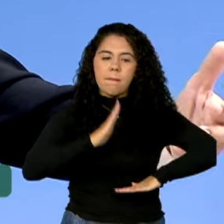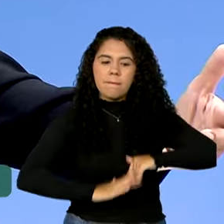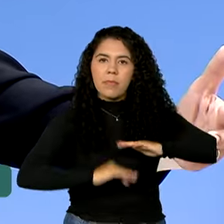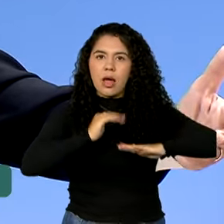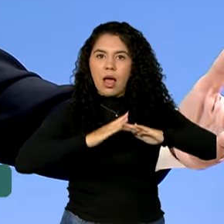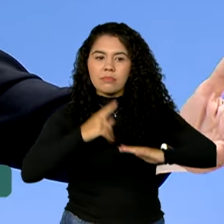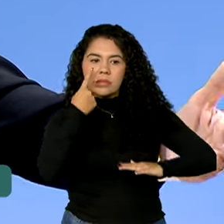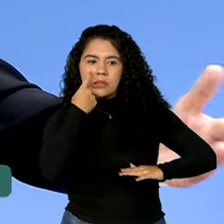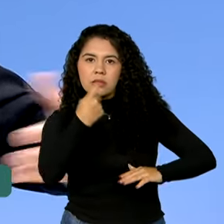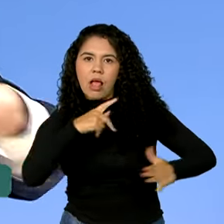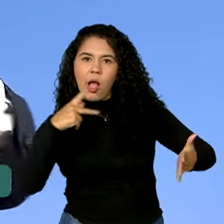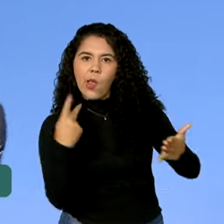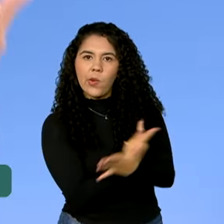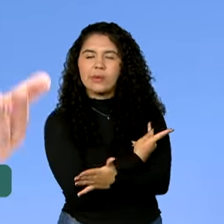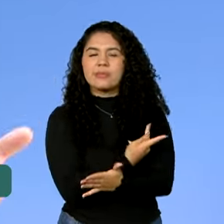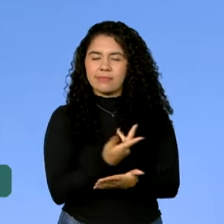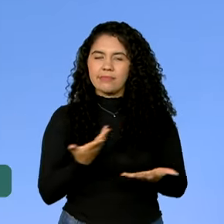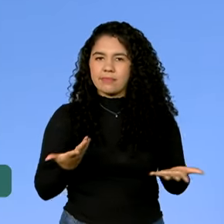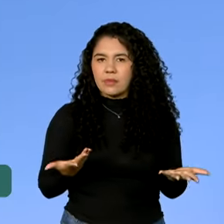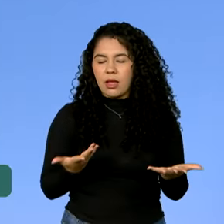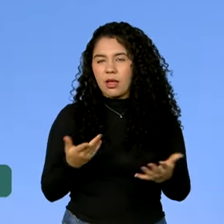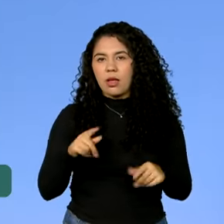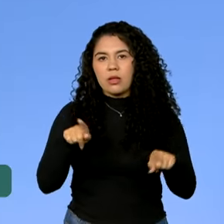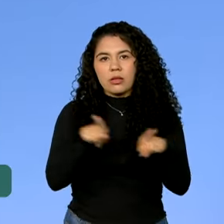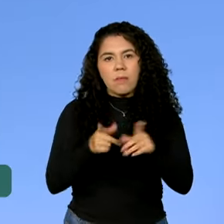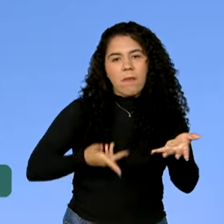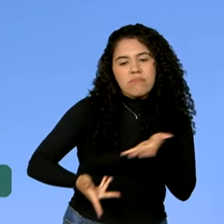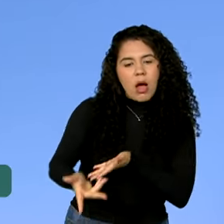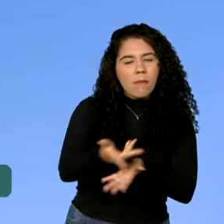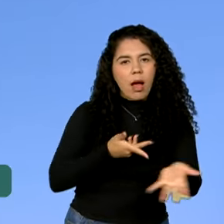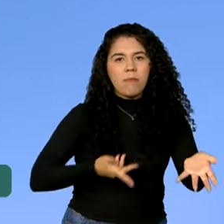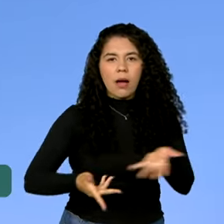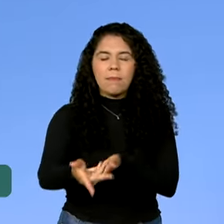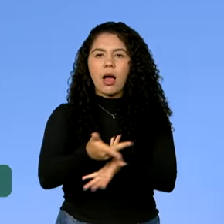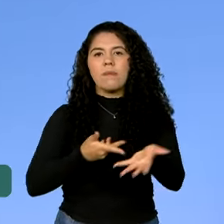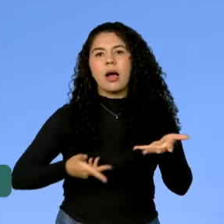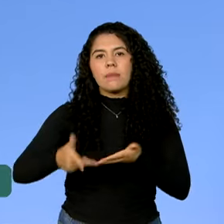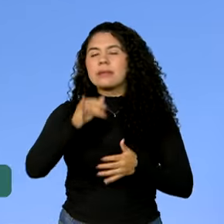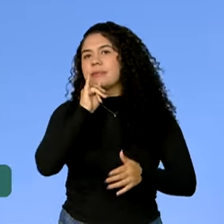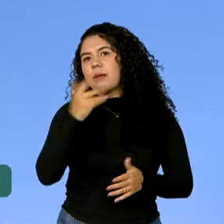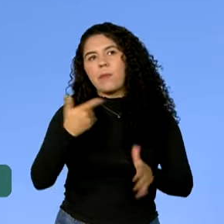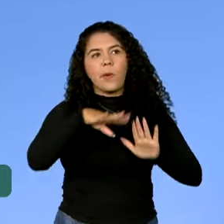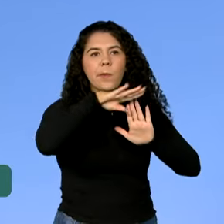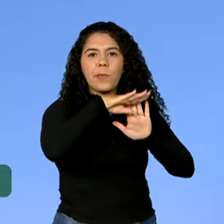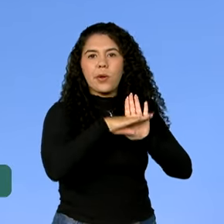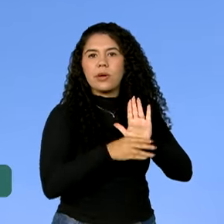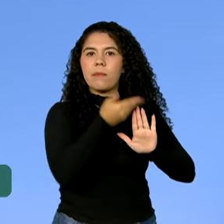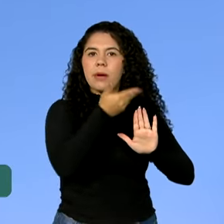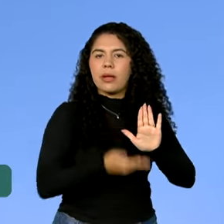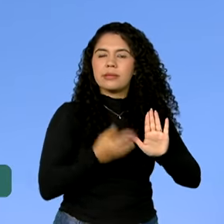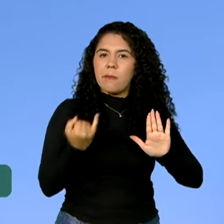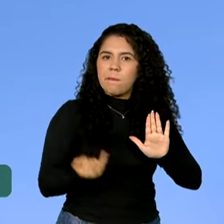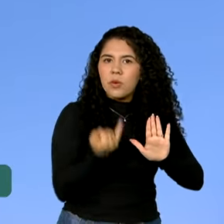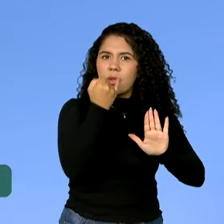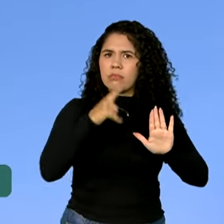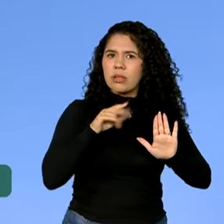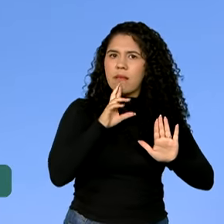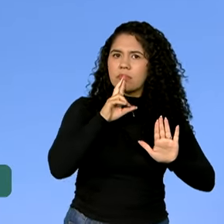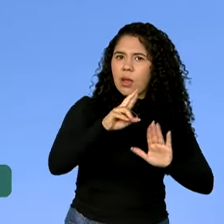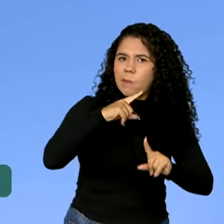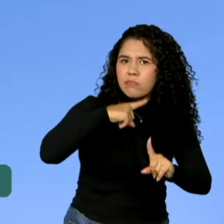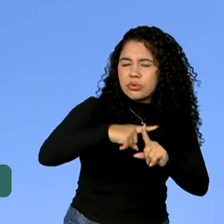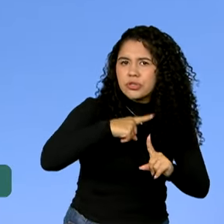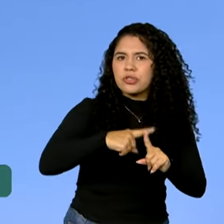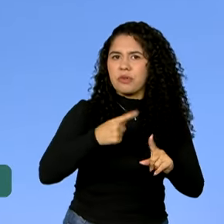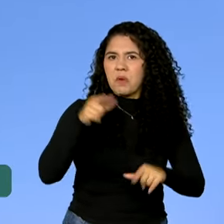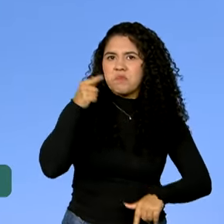acontecendo no seu país. Então, também programas que se considerem relevantes ou resultados positivos que